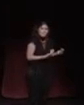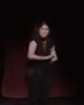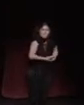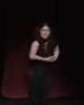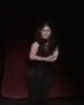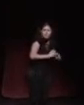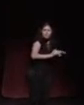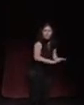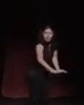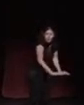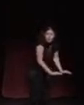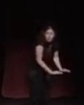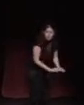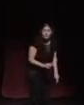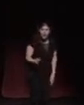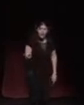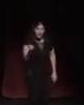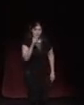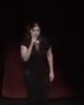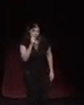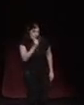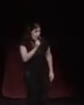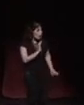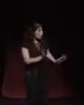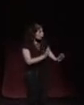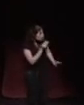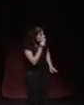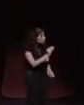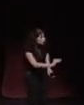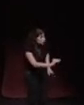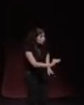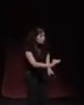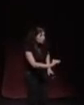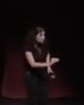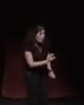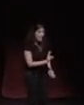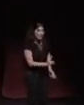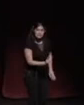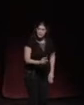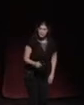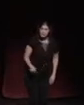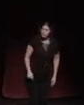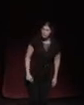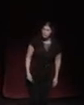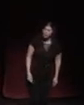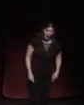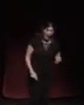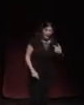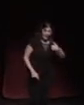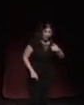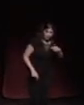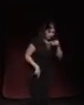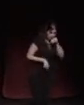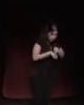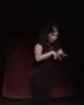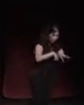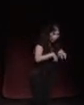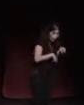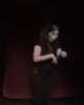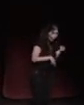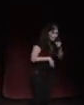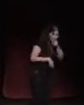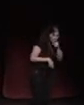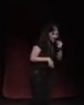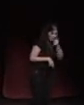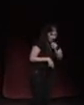despedir deles, e nos primeiros instantes os pais olham para a gente como se estiveram doidos, mas para que você fala tudo isso se ele não está entendendo